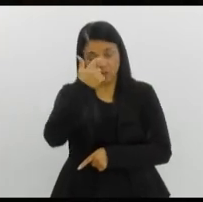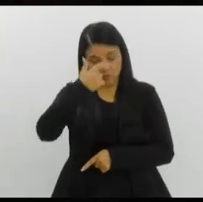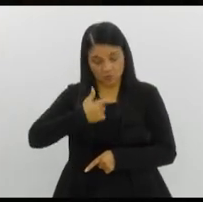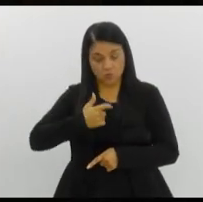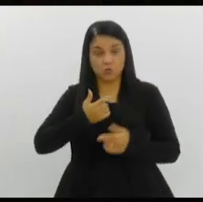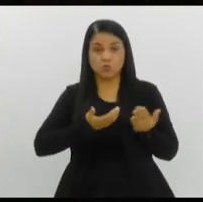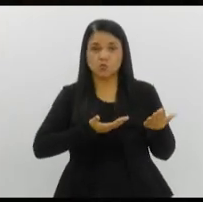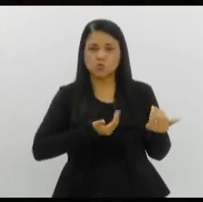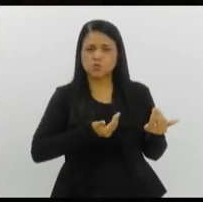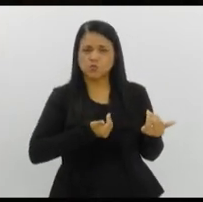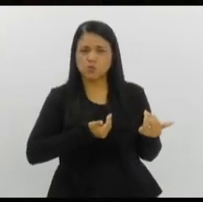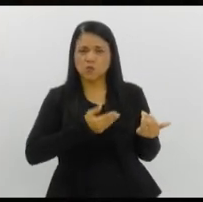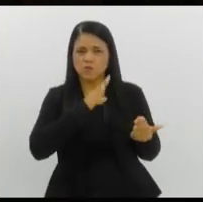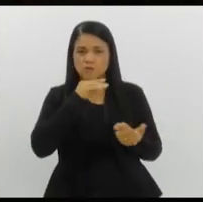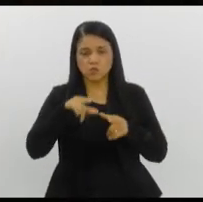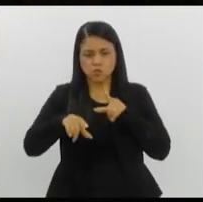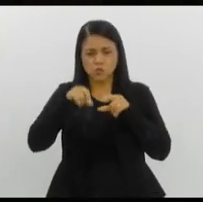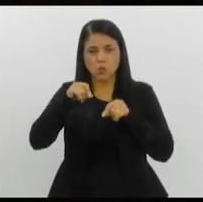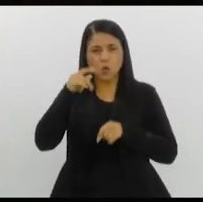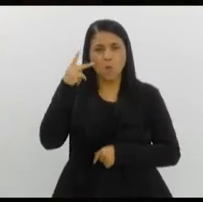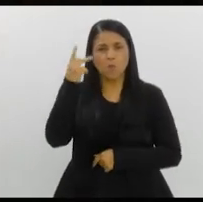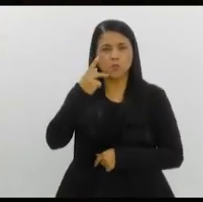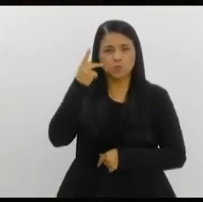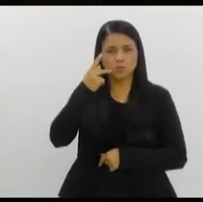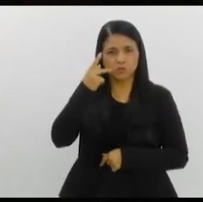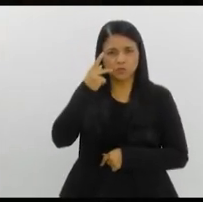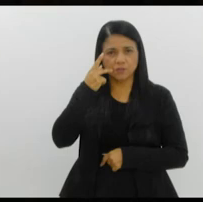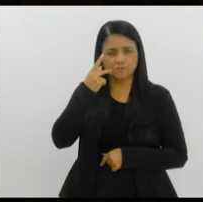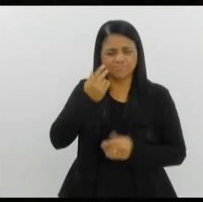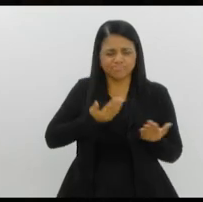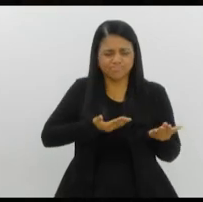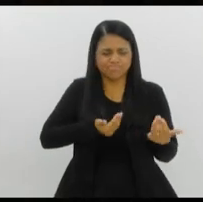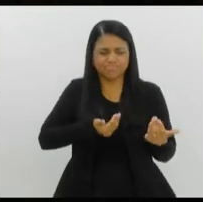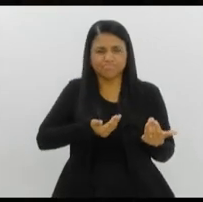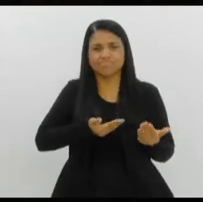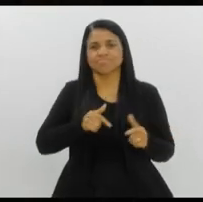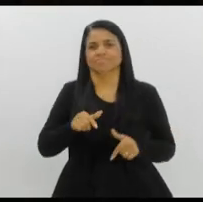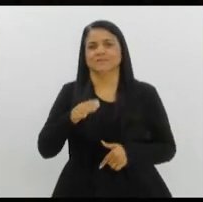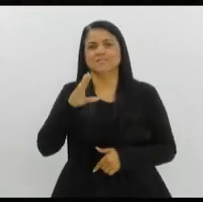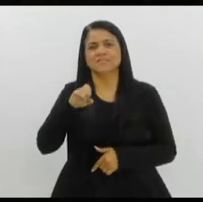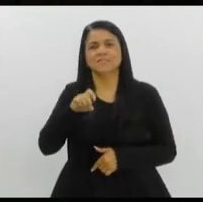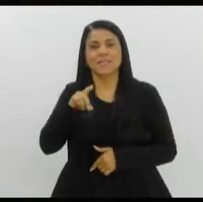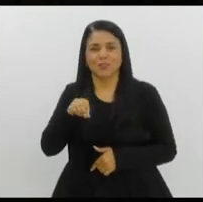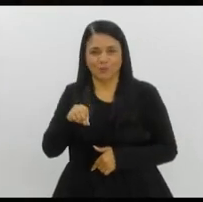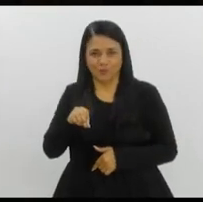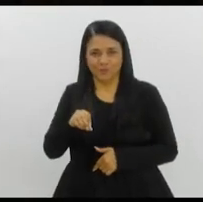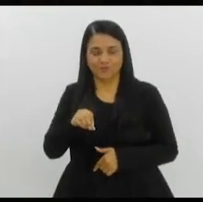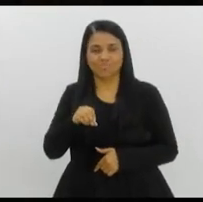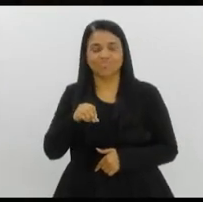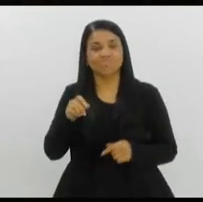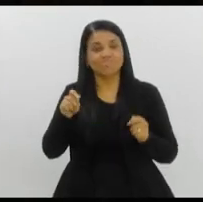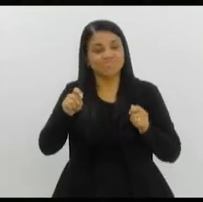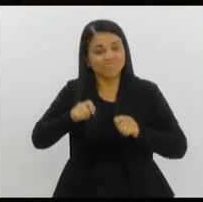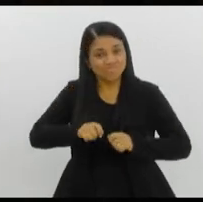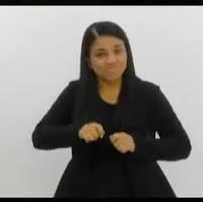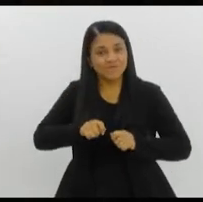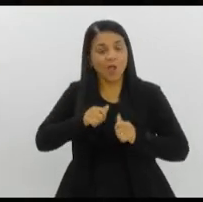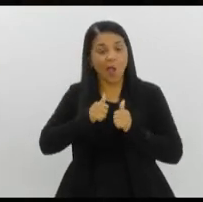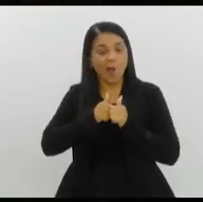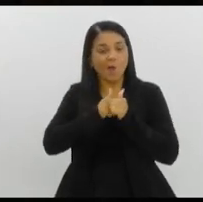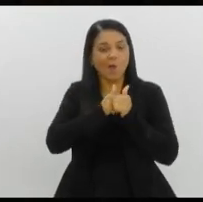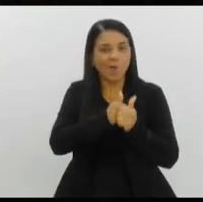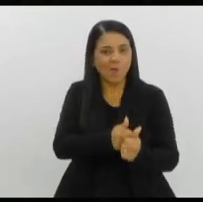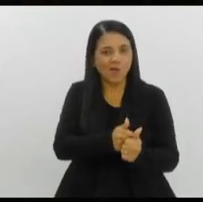jovem que escolheu a política desde muito cedo, muito em função de ter podido